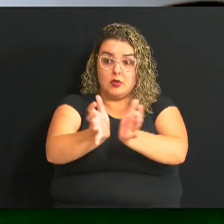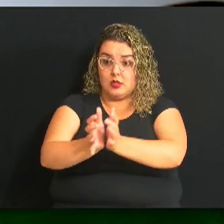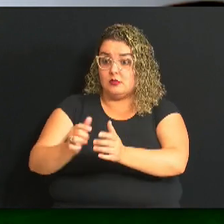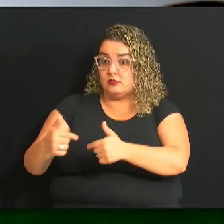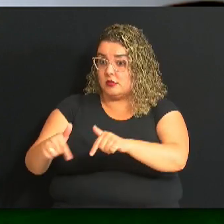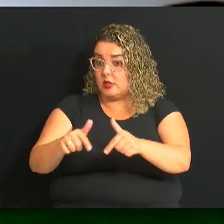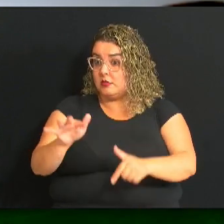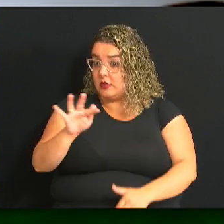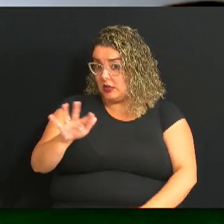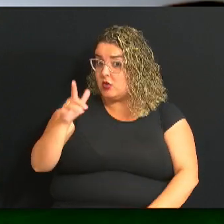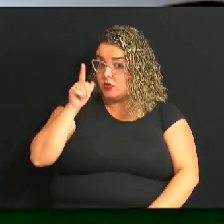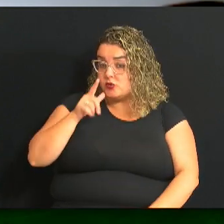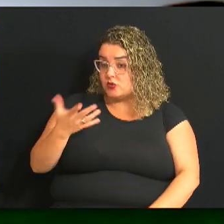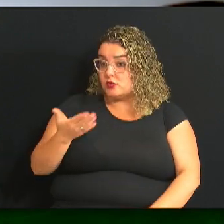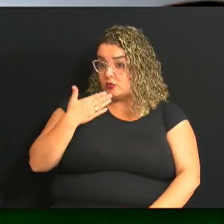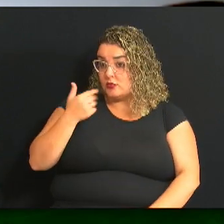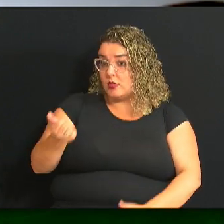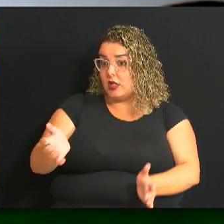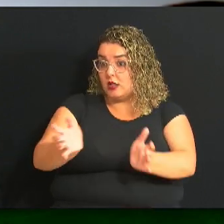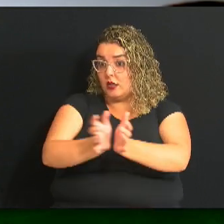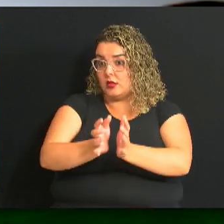consigo trabalhar muito melhor em equipe.